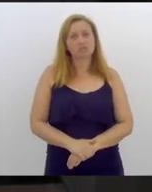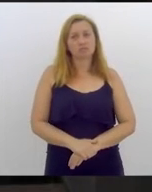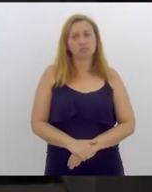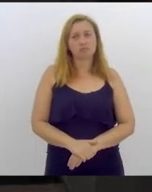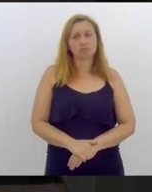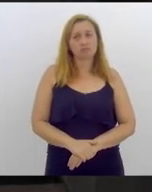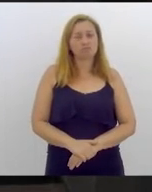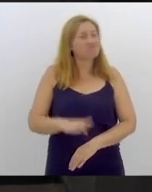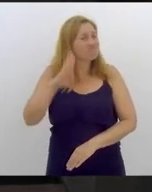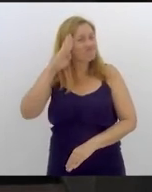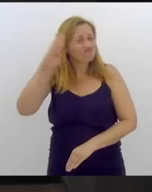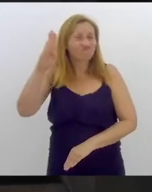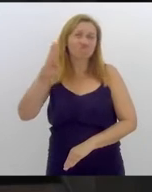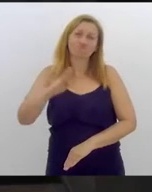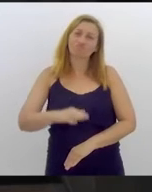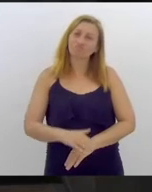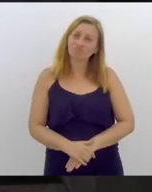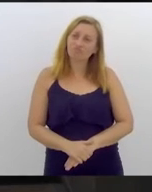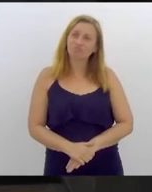é fundamental